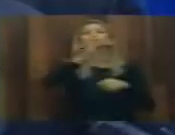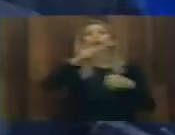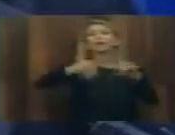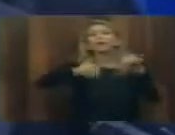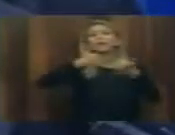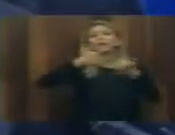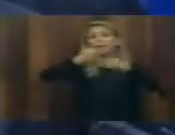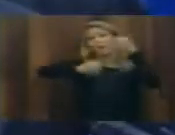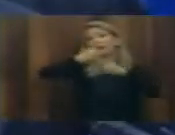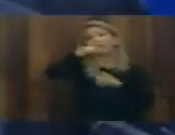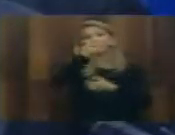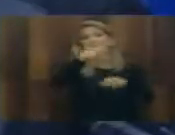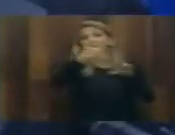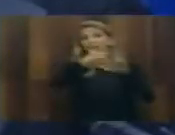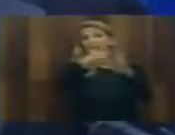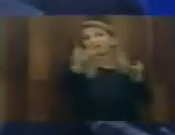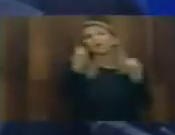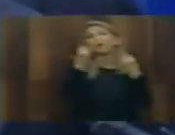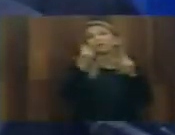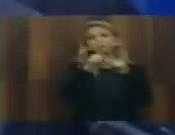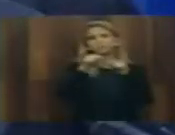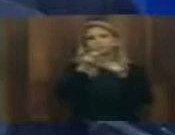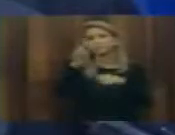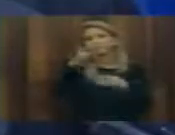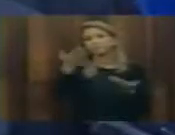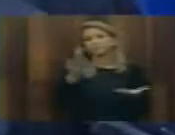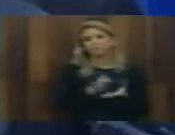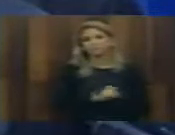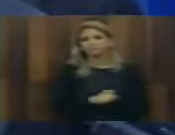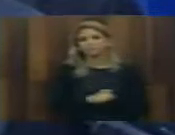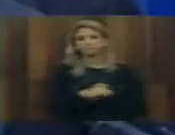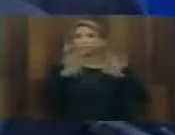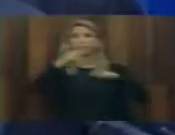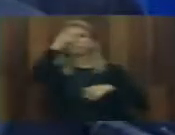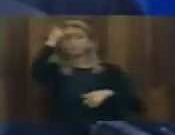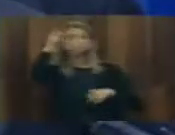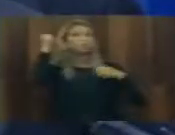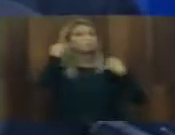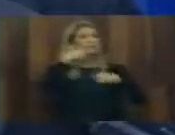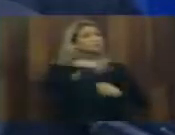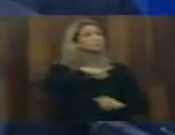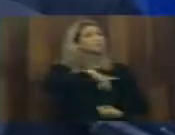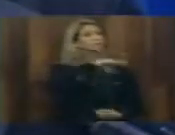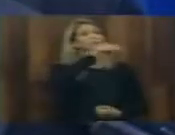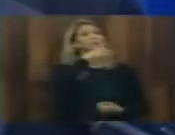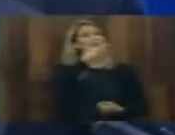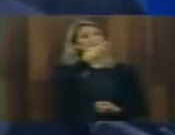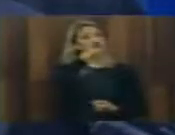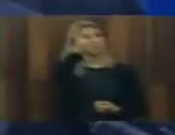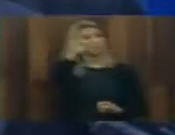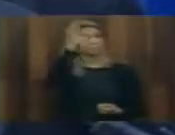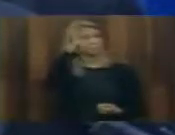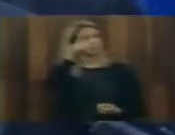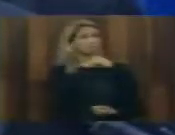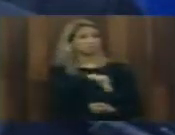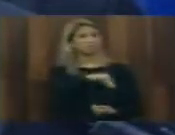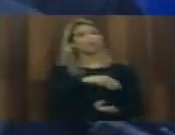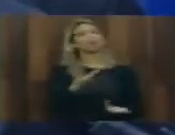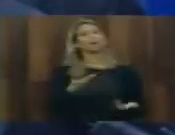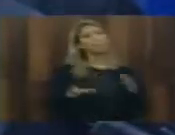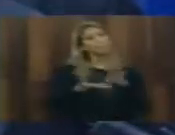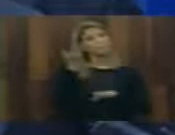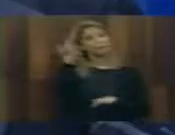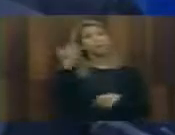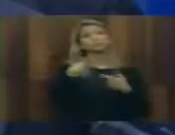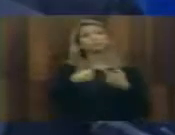não anda. Então, os funcionários têm que receber, mas 30% tem que prestar o serviço. O